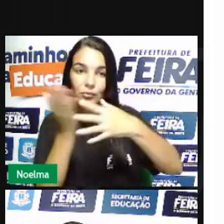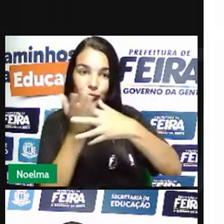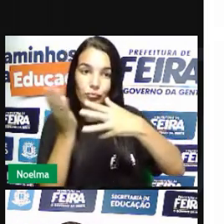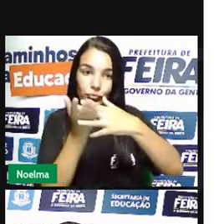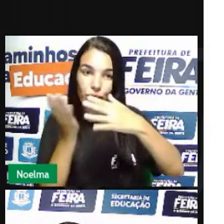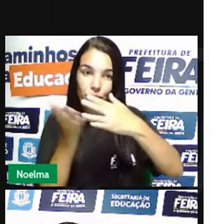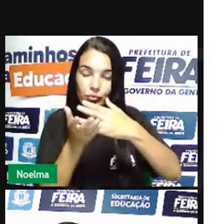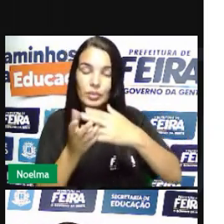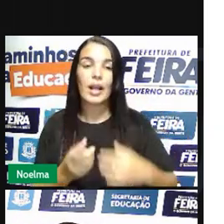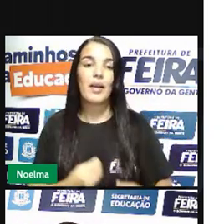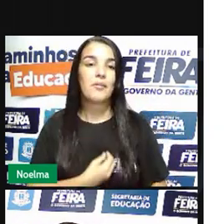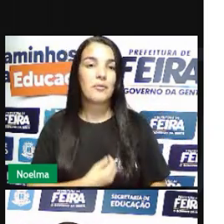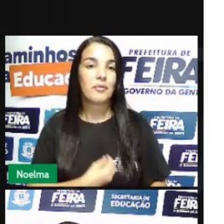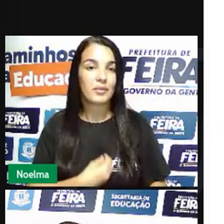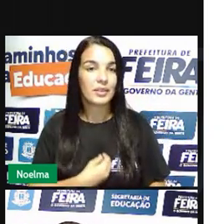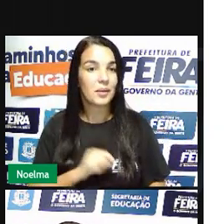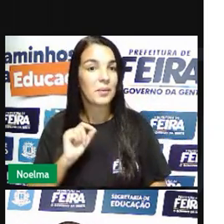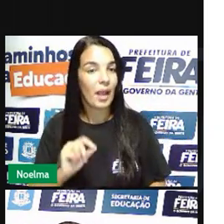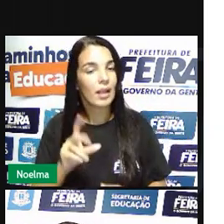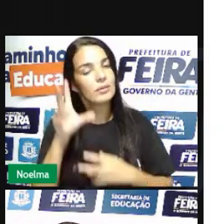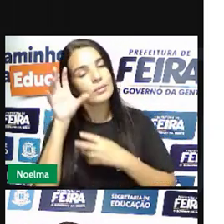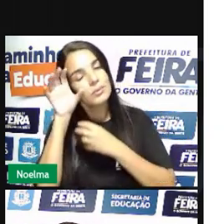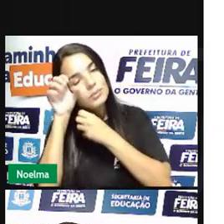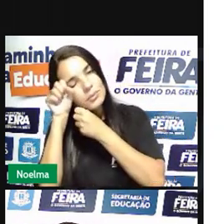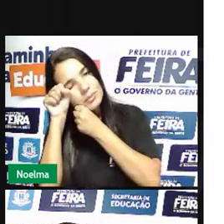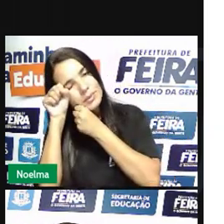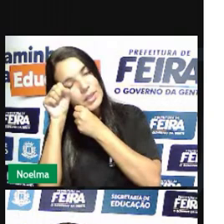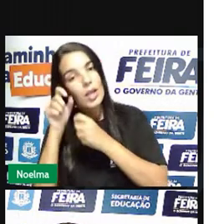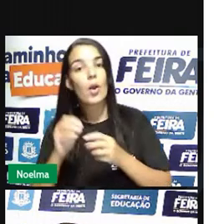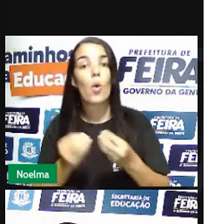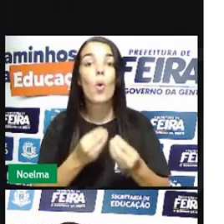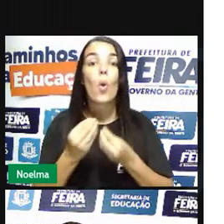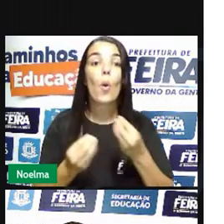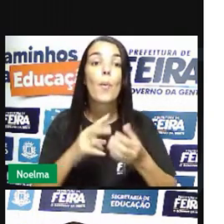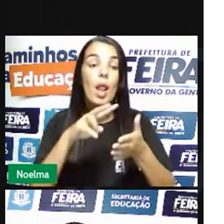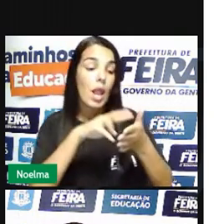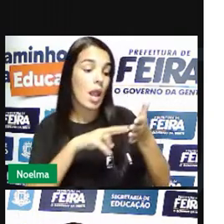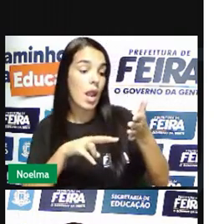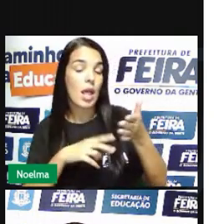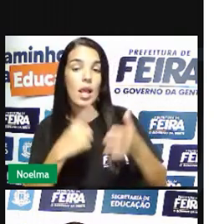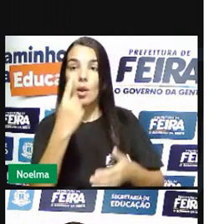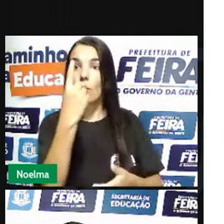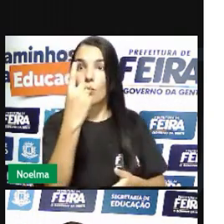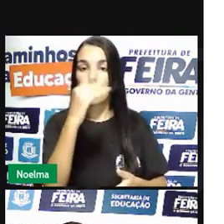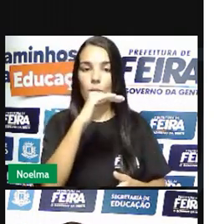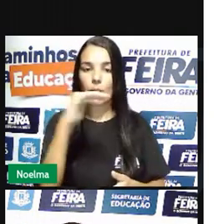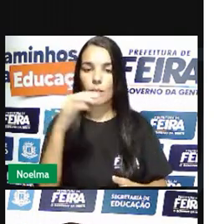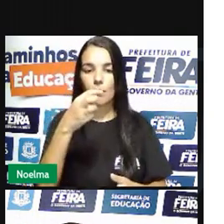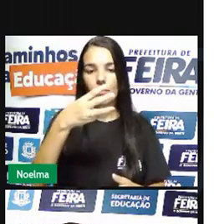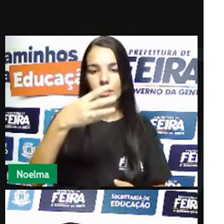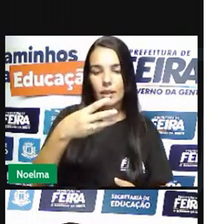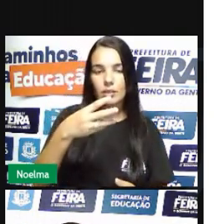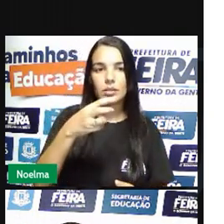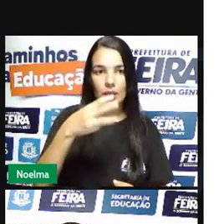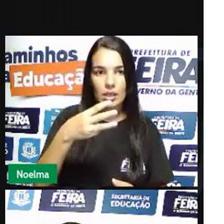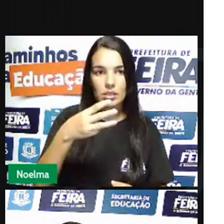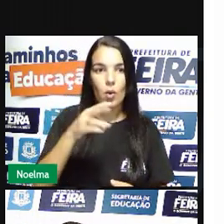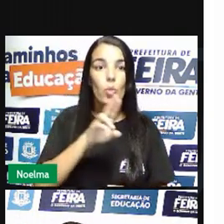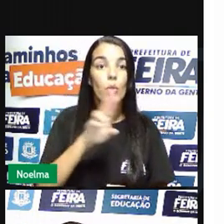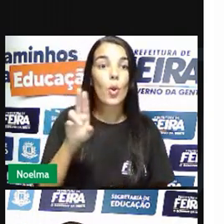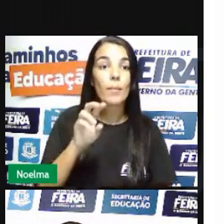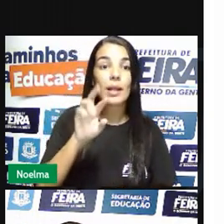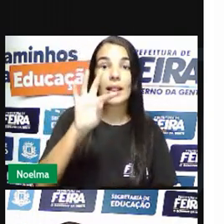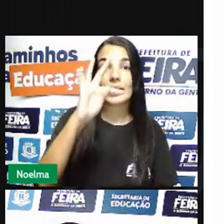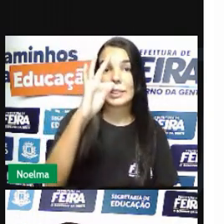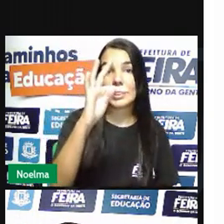três a gente passa dormindo Como se lê essa fração um texto né